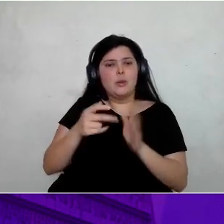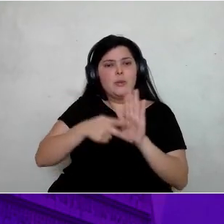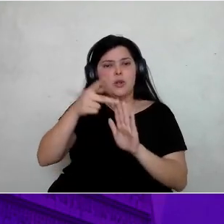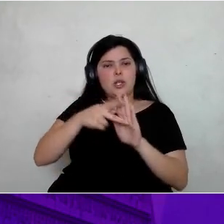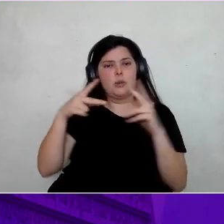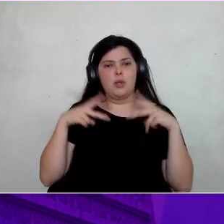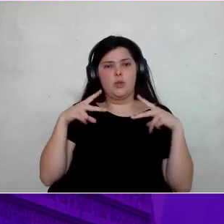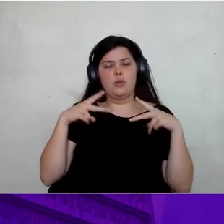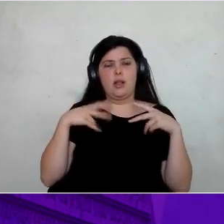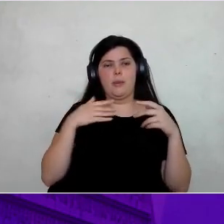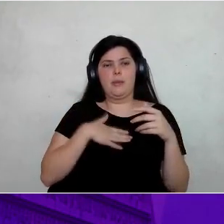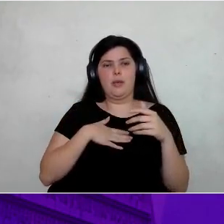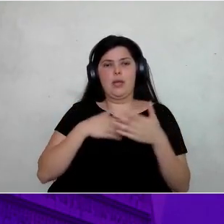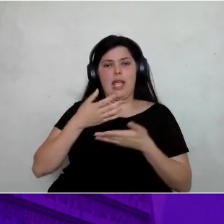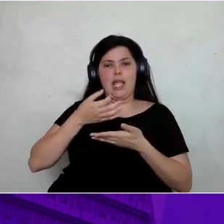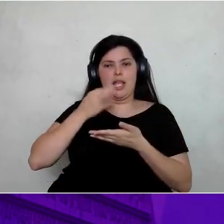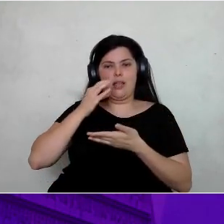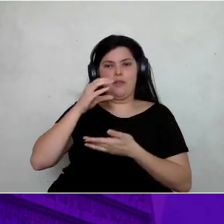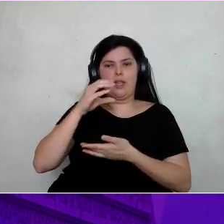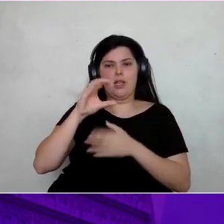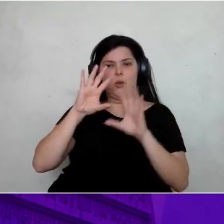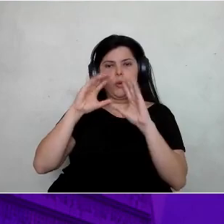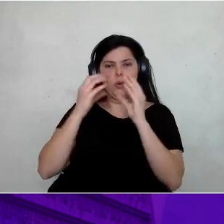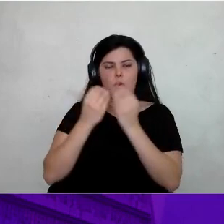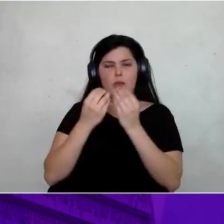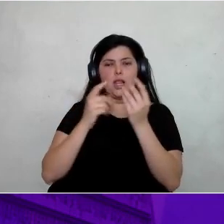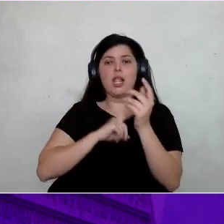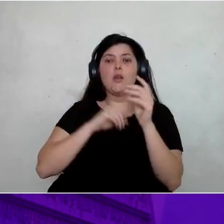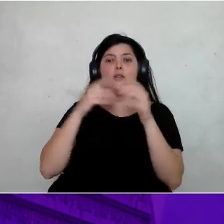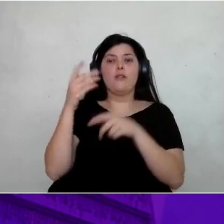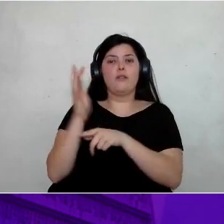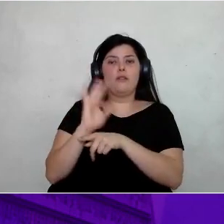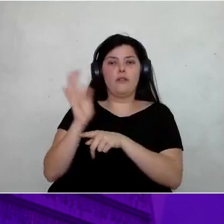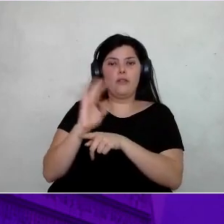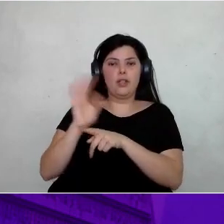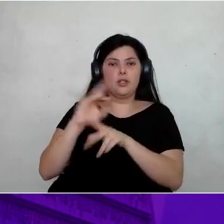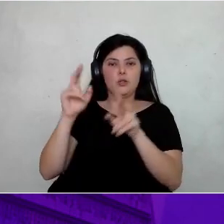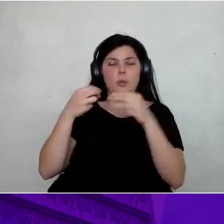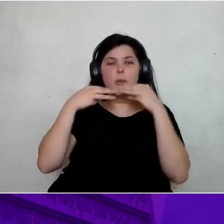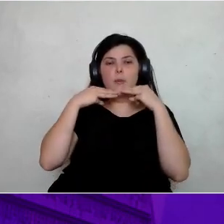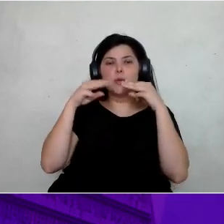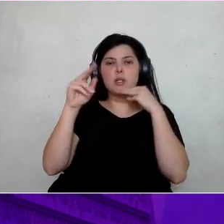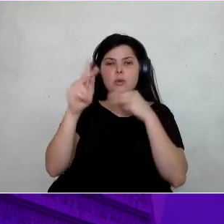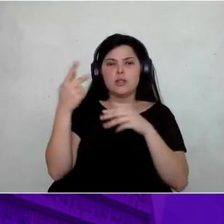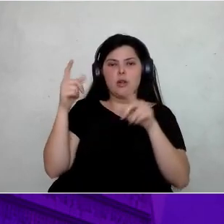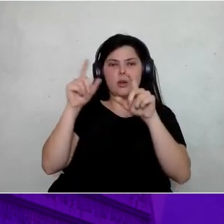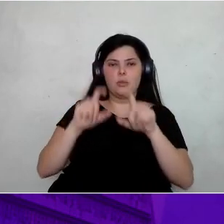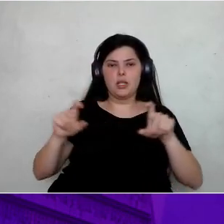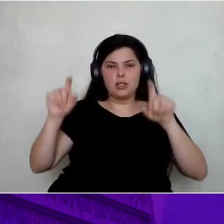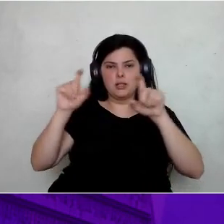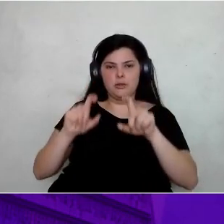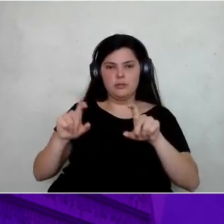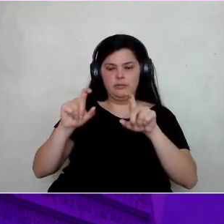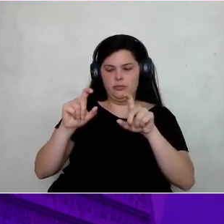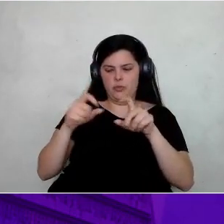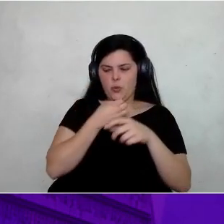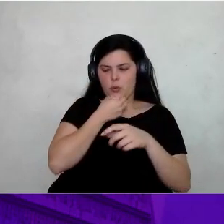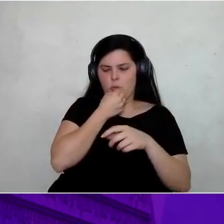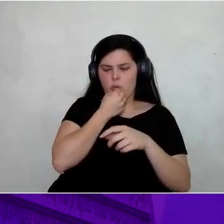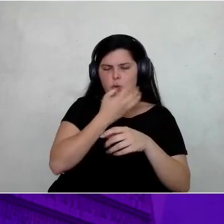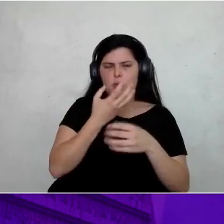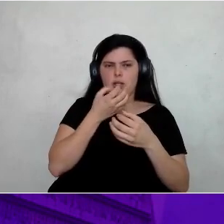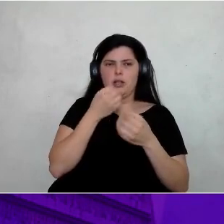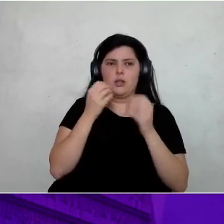que é o Café com Cloud. Lá tem um vídeo que é justamente do Museu da História da Computação. Então, a gente conta todo esse histórico